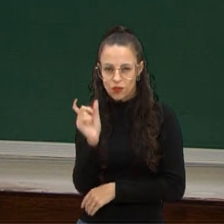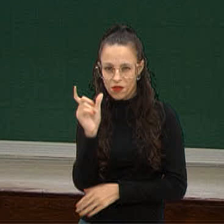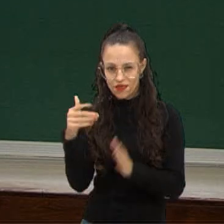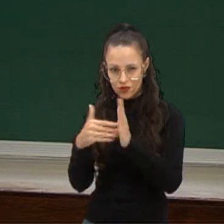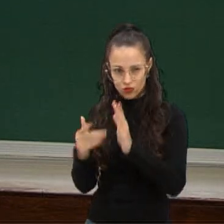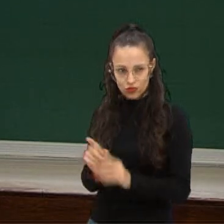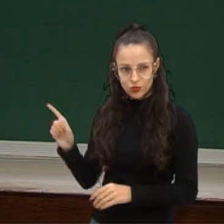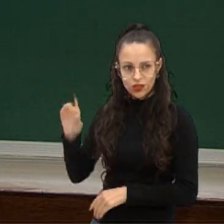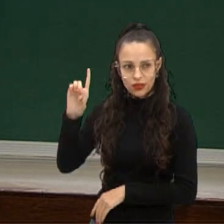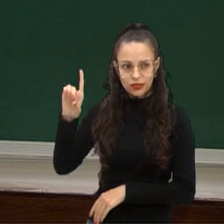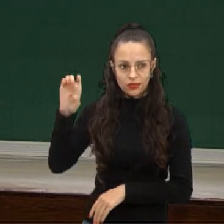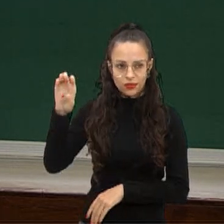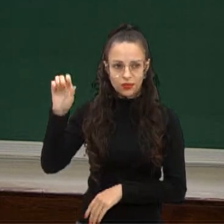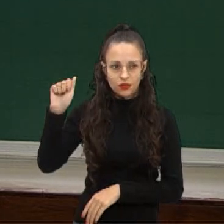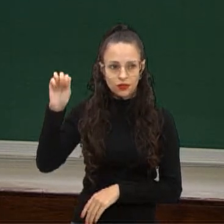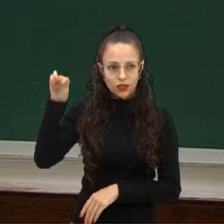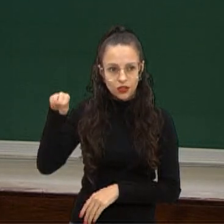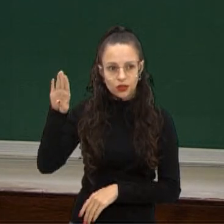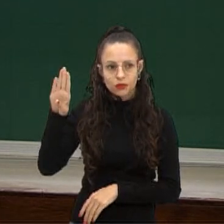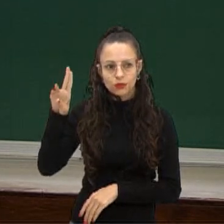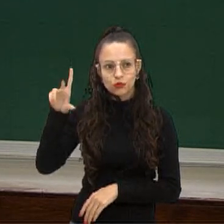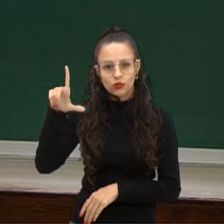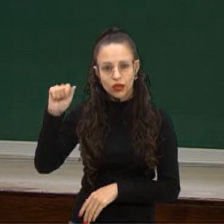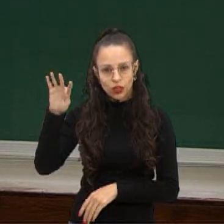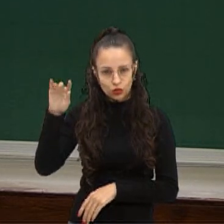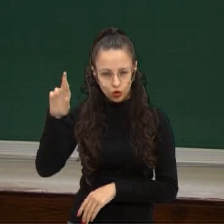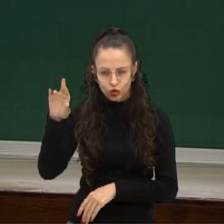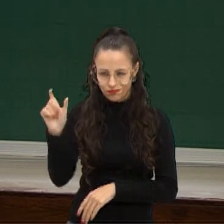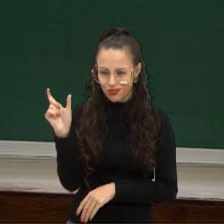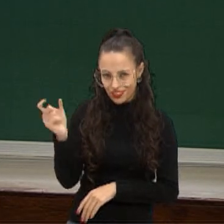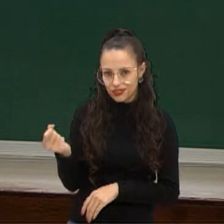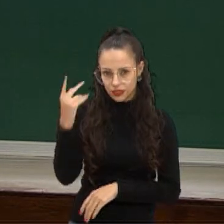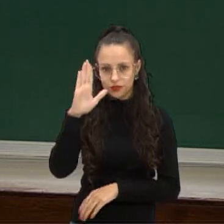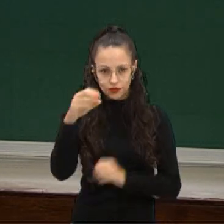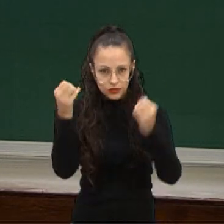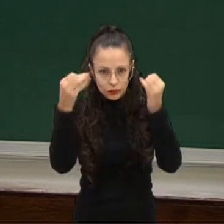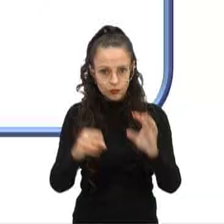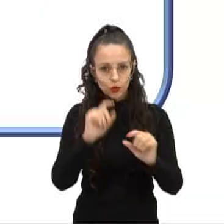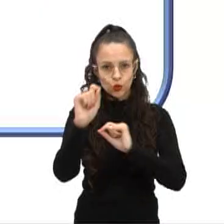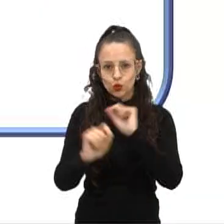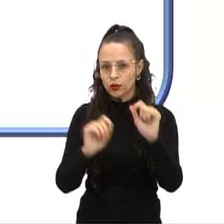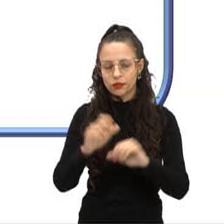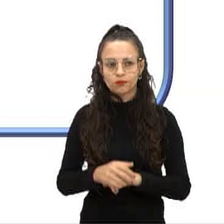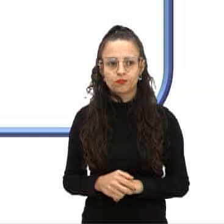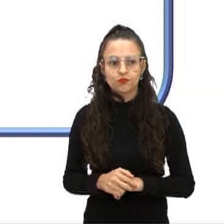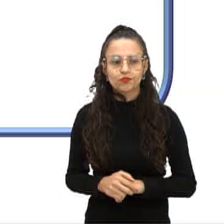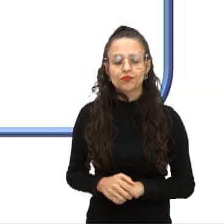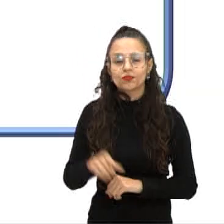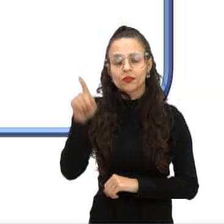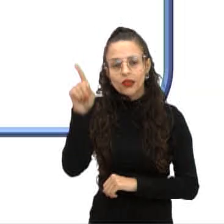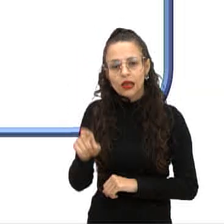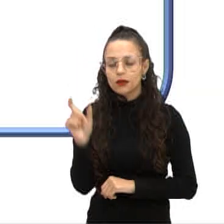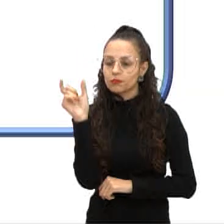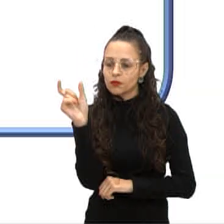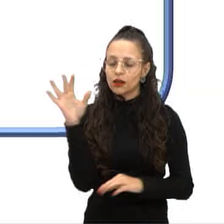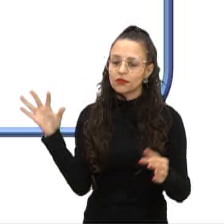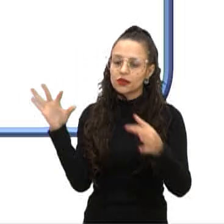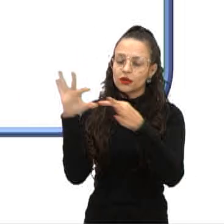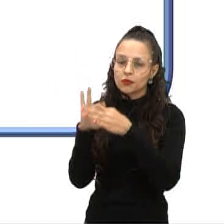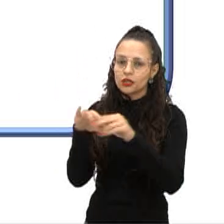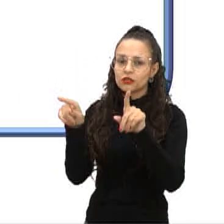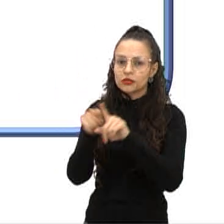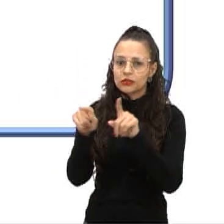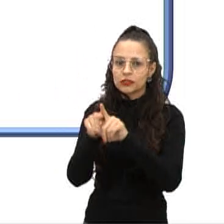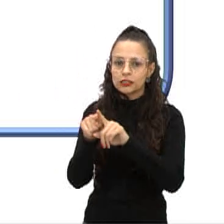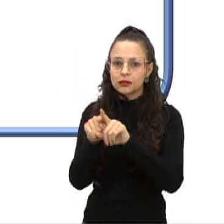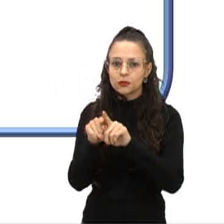né? Deambulatório lembra até hospital, mas não é isso não. Vamos ver o que é o deambulatório? É o termo que remete também para